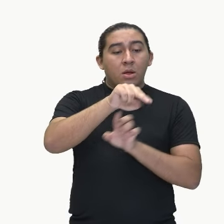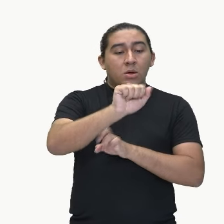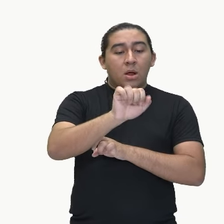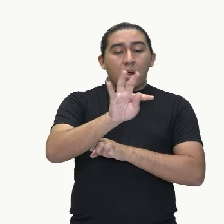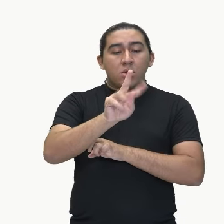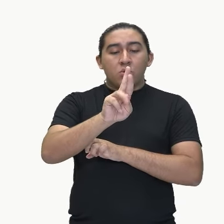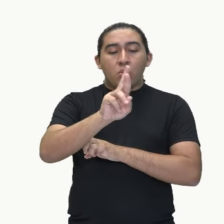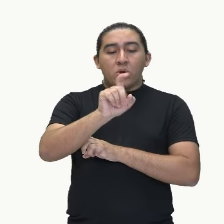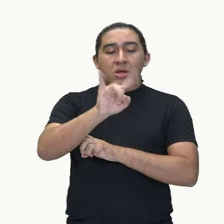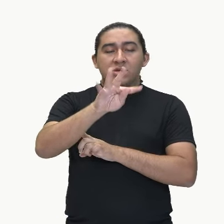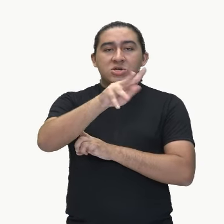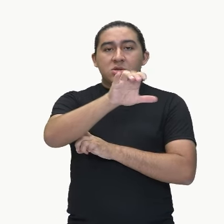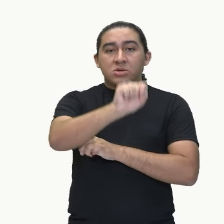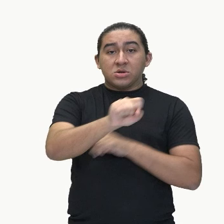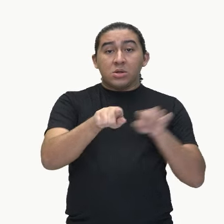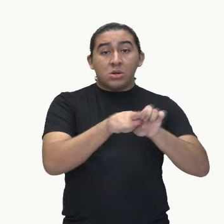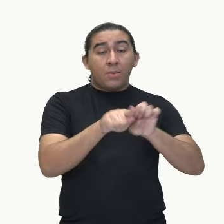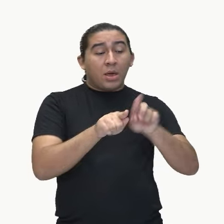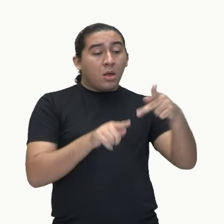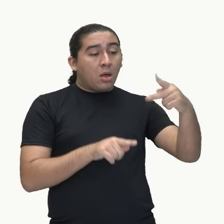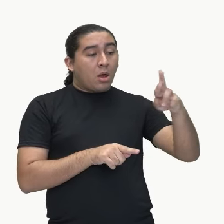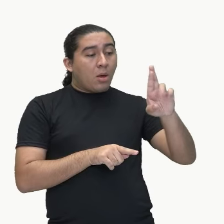Naturalistas e vamos chamar eles de